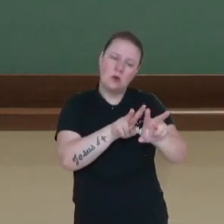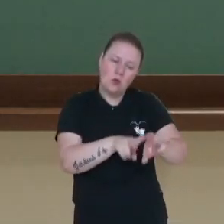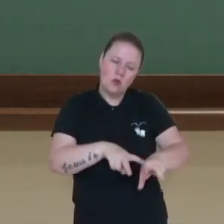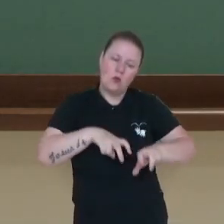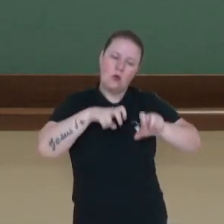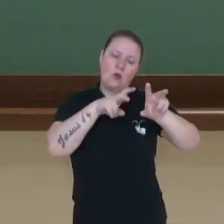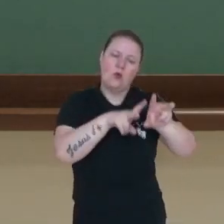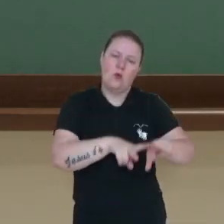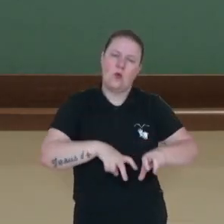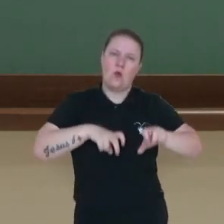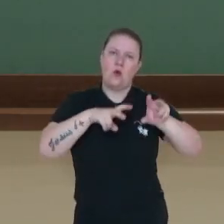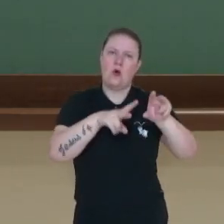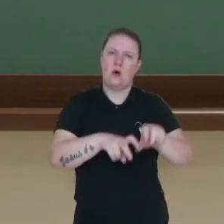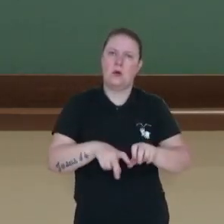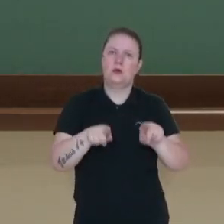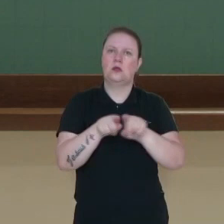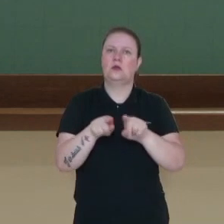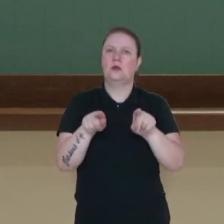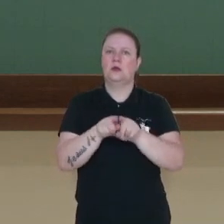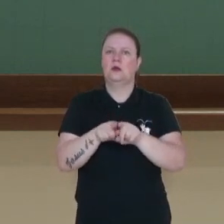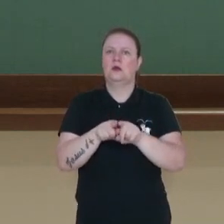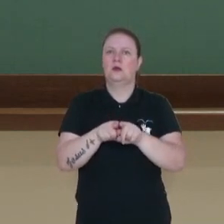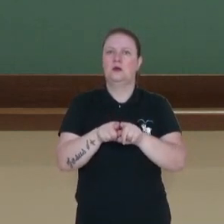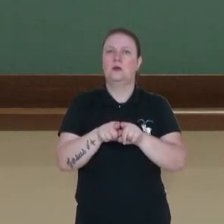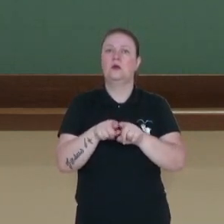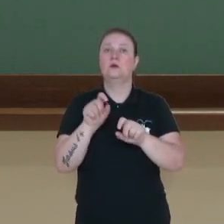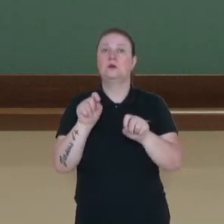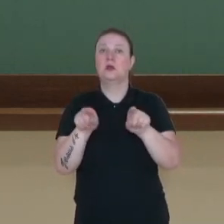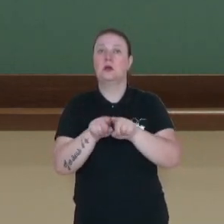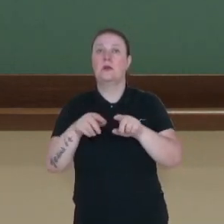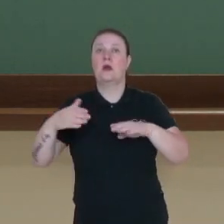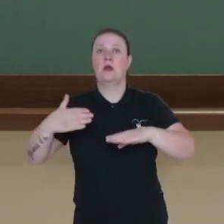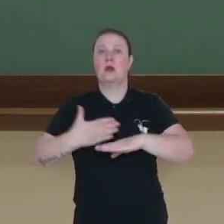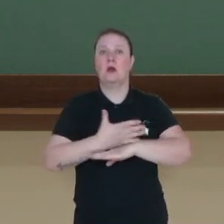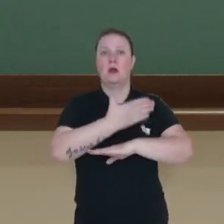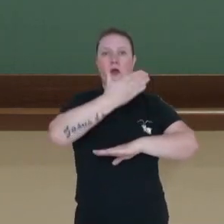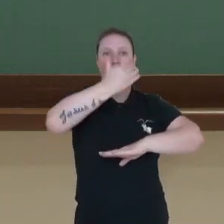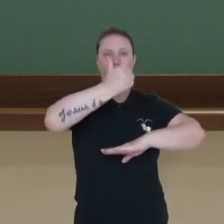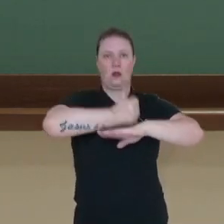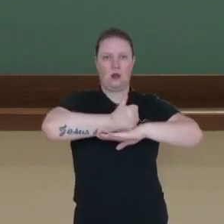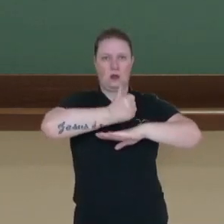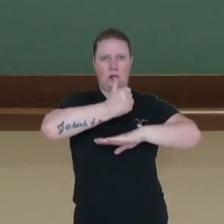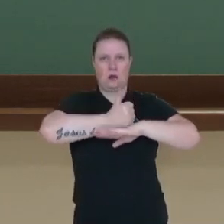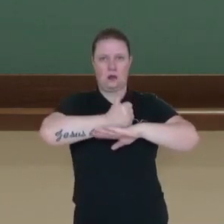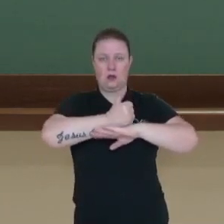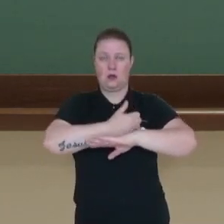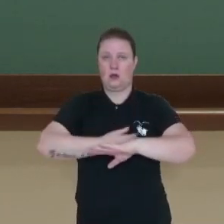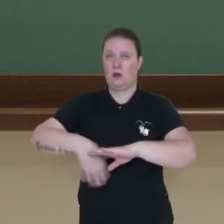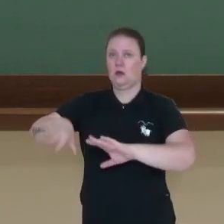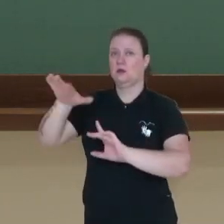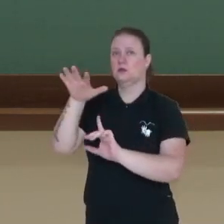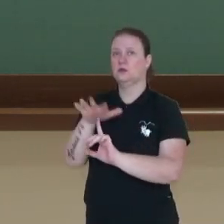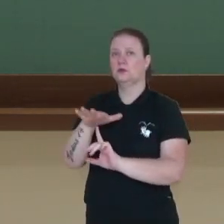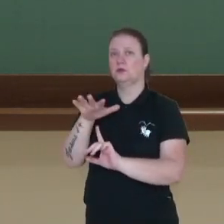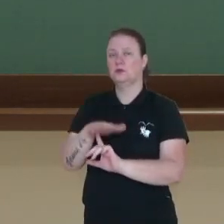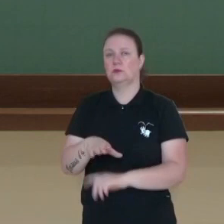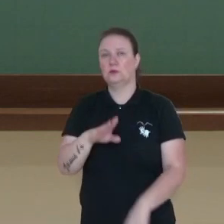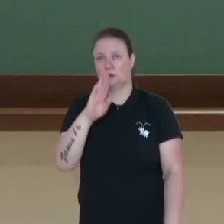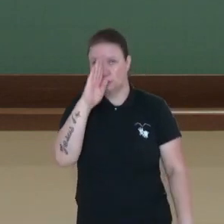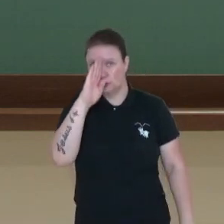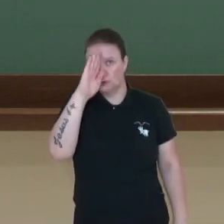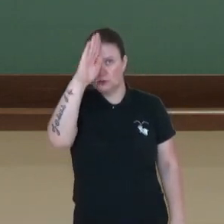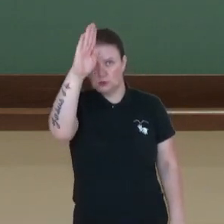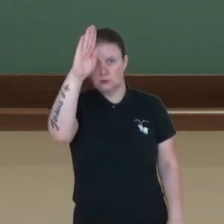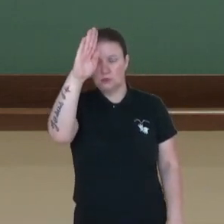dessas companhias inglesas no processo de colonização do estado do Paraná, principalmente na